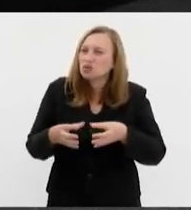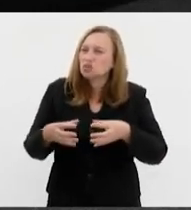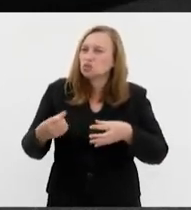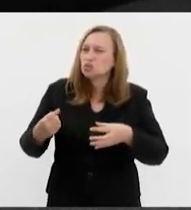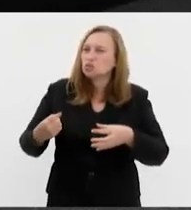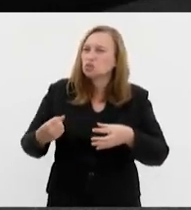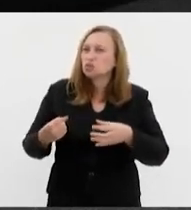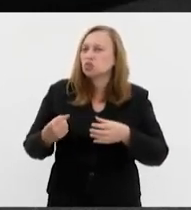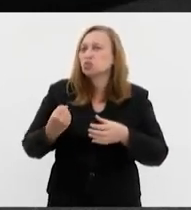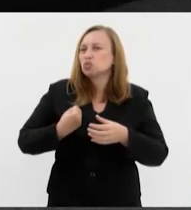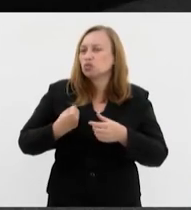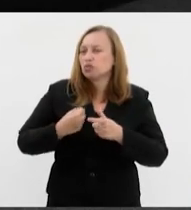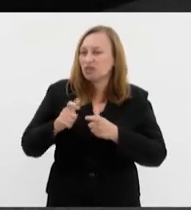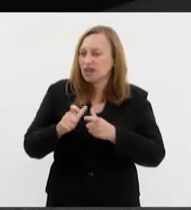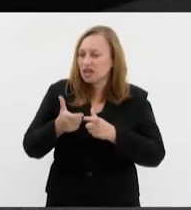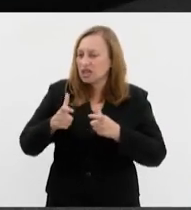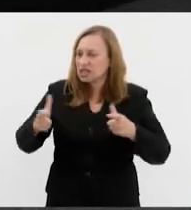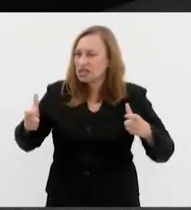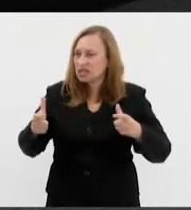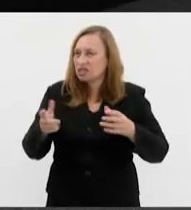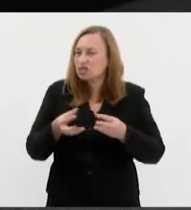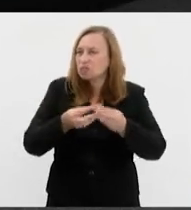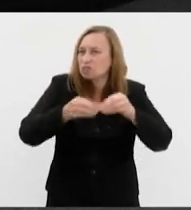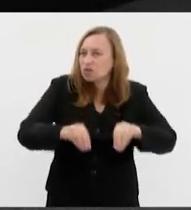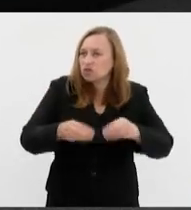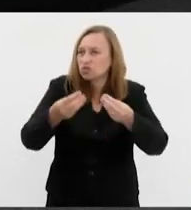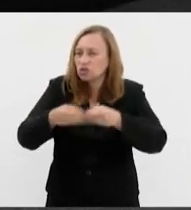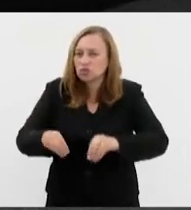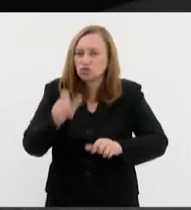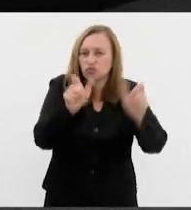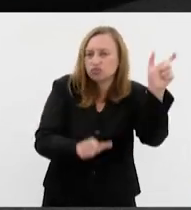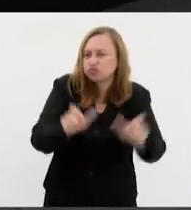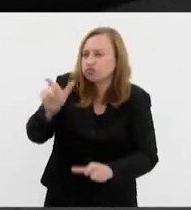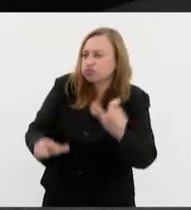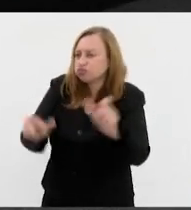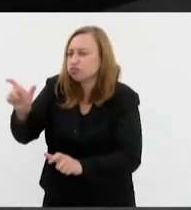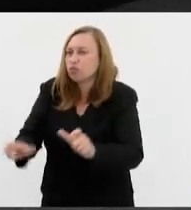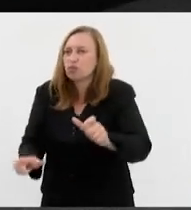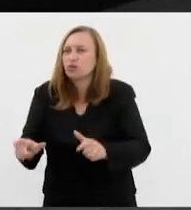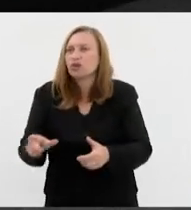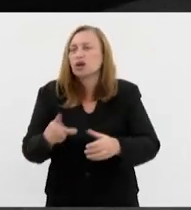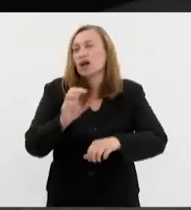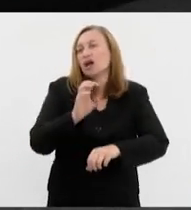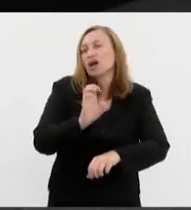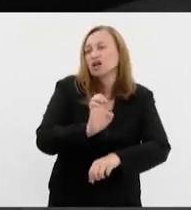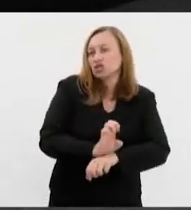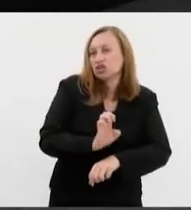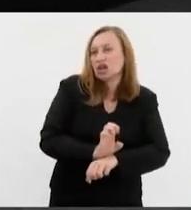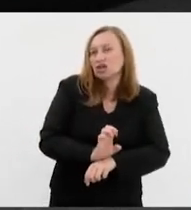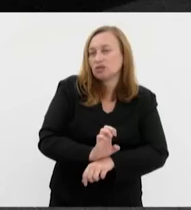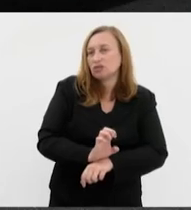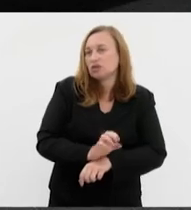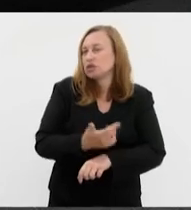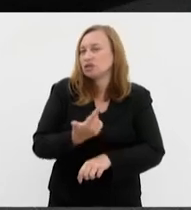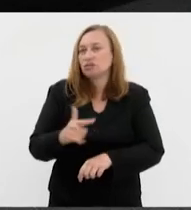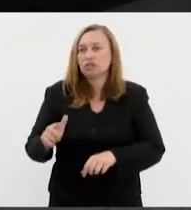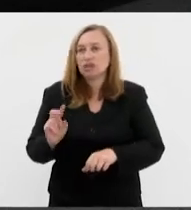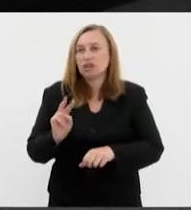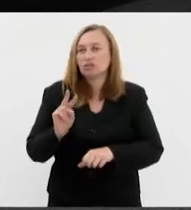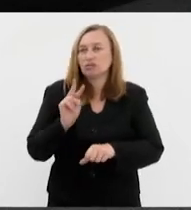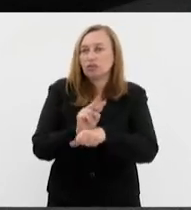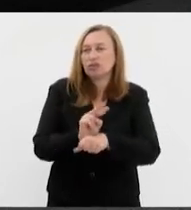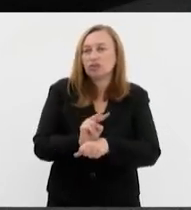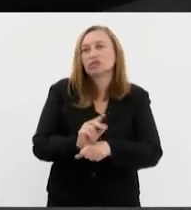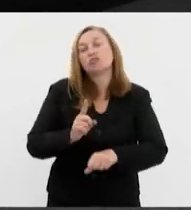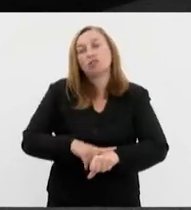são tragédias, são a perspectiva de um Estado que não garante a prevenção em momentos como